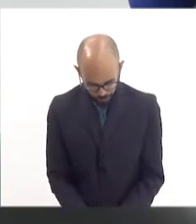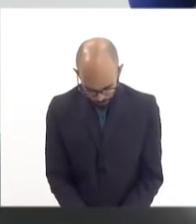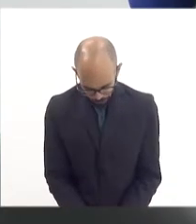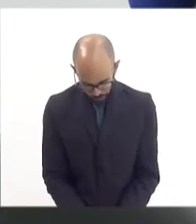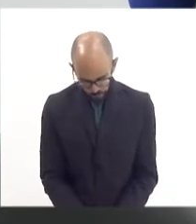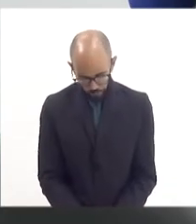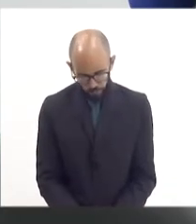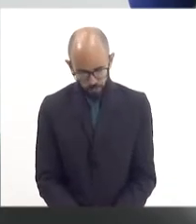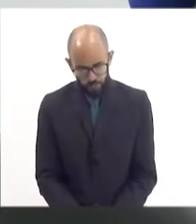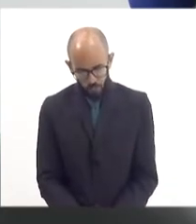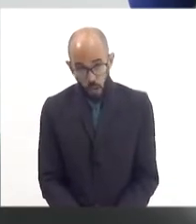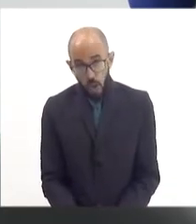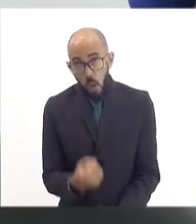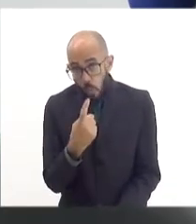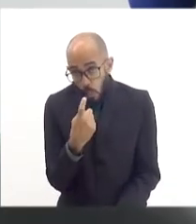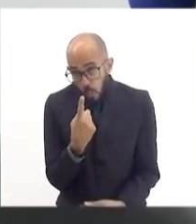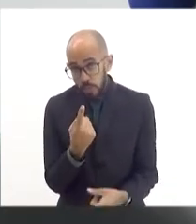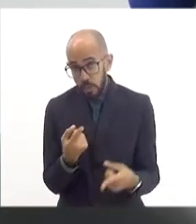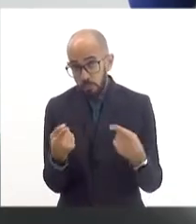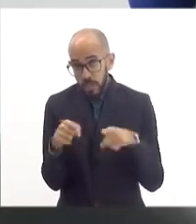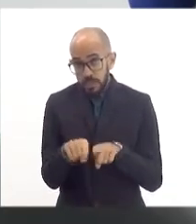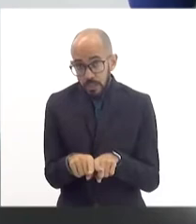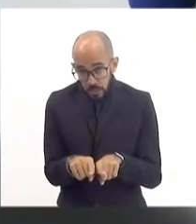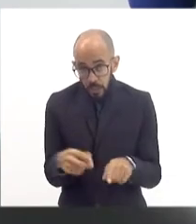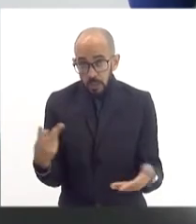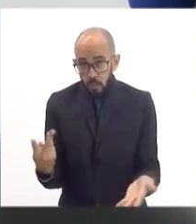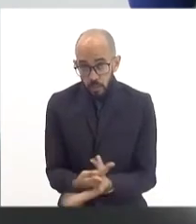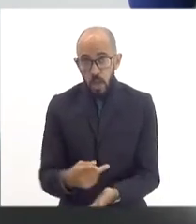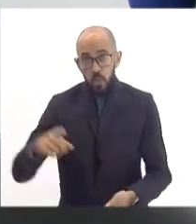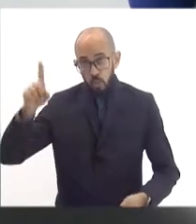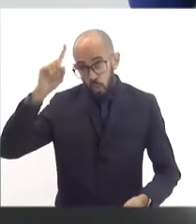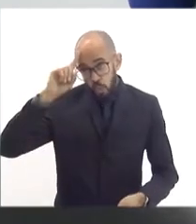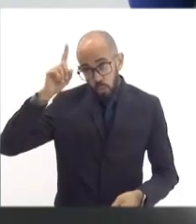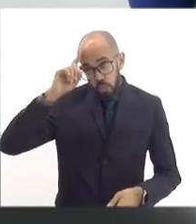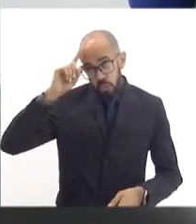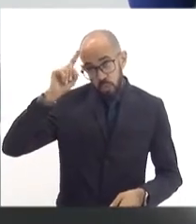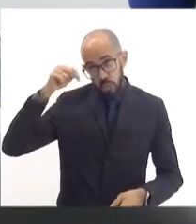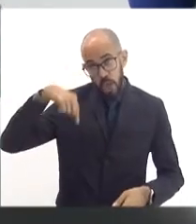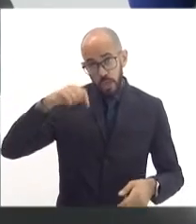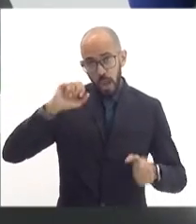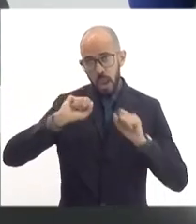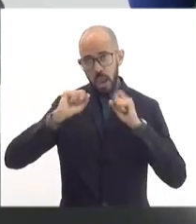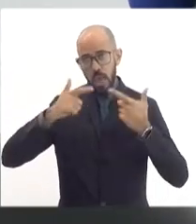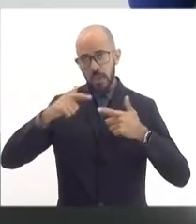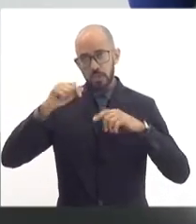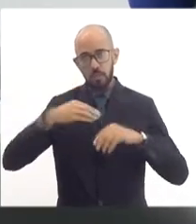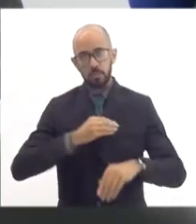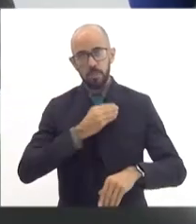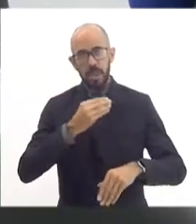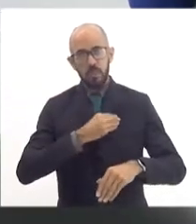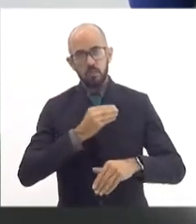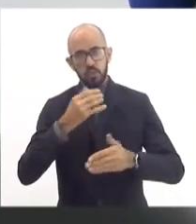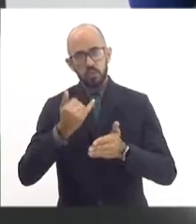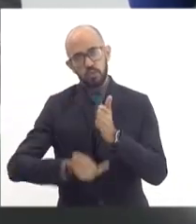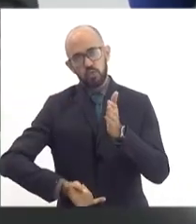A única parceria público-privada que acontece todo dia na casa é benefício fiscal.